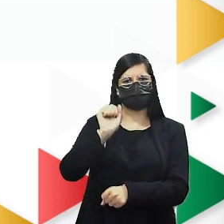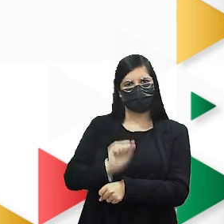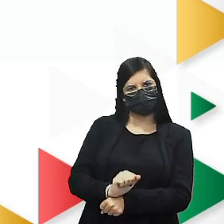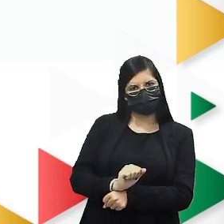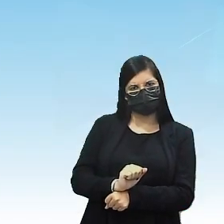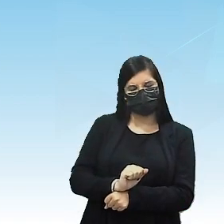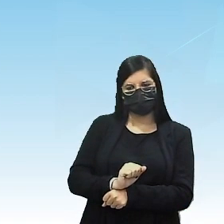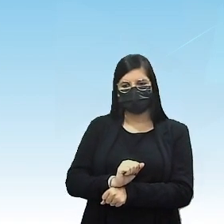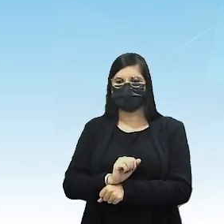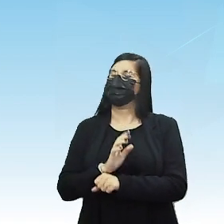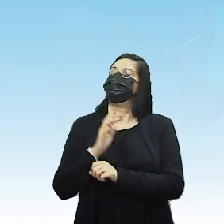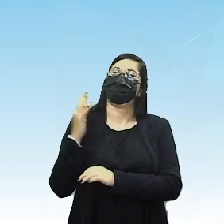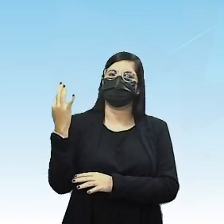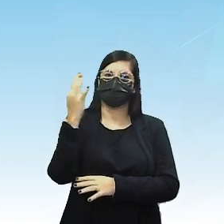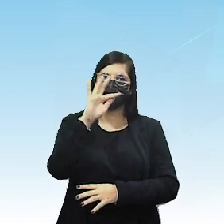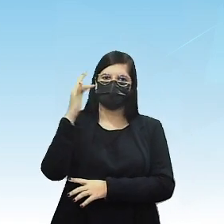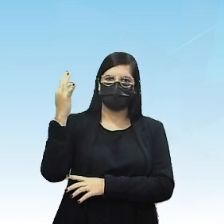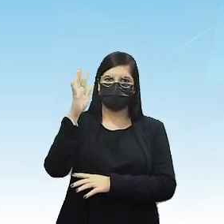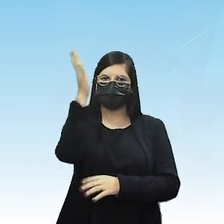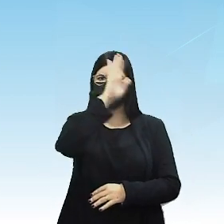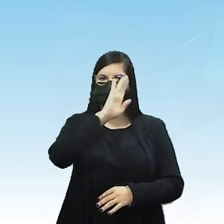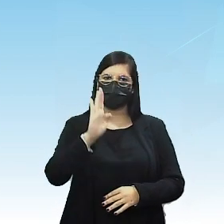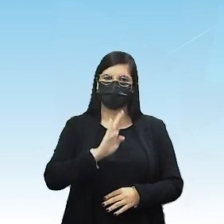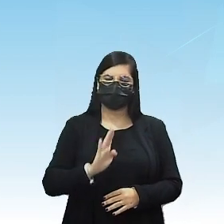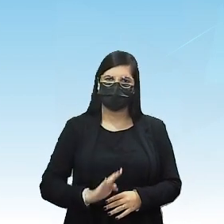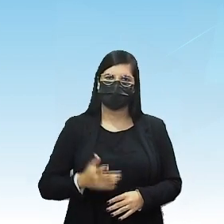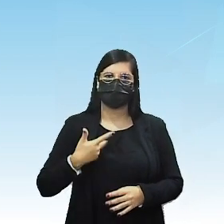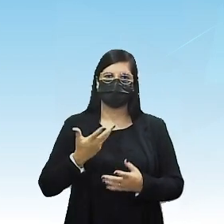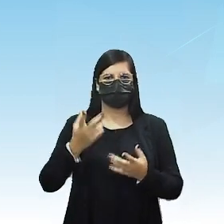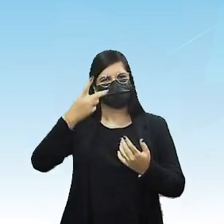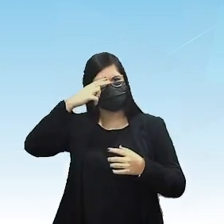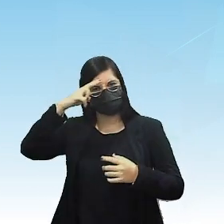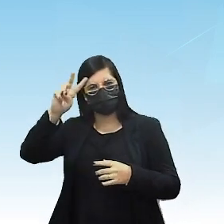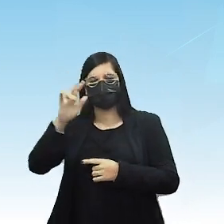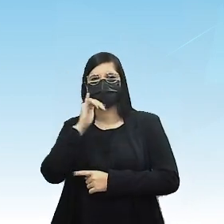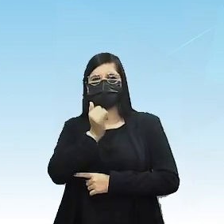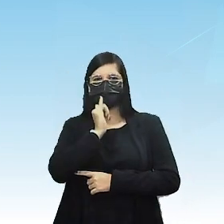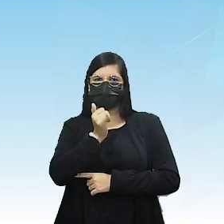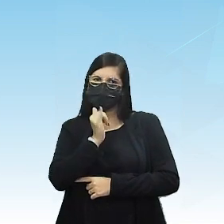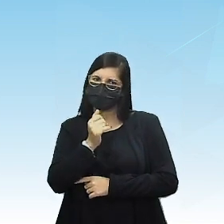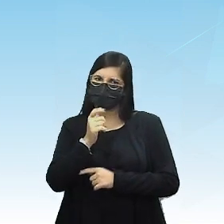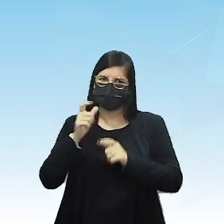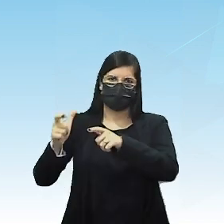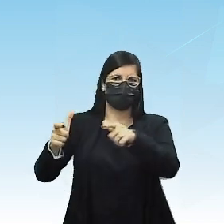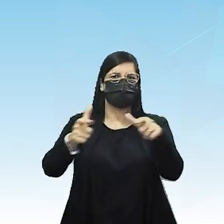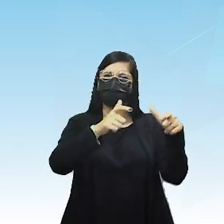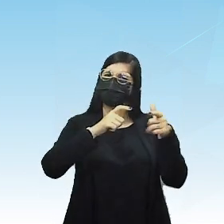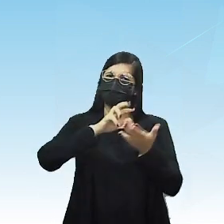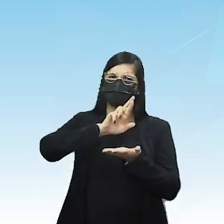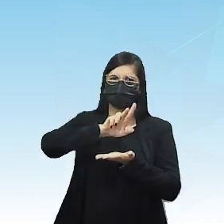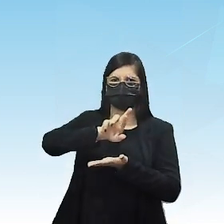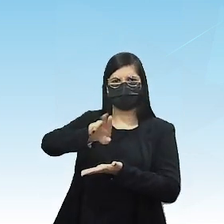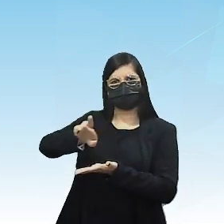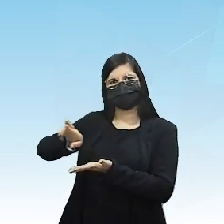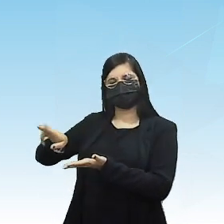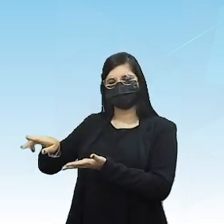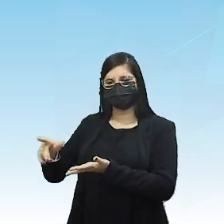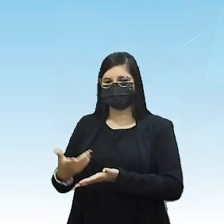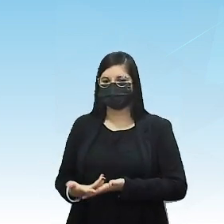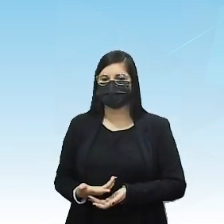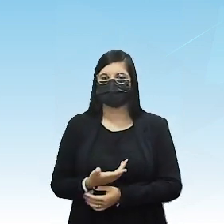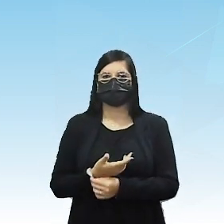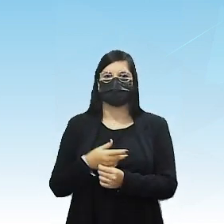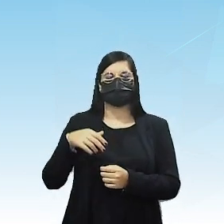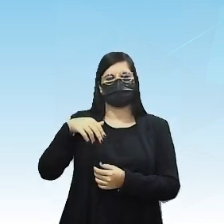um pouquinho, o folclore brasileiro ele vai ter mitos e lendas de várias regiões do Brasil. Então, vai ter, né, o